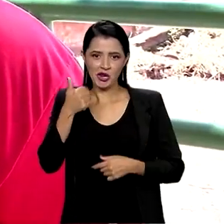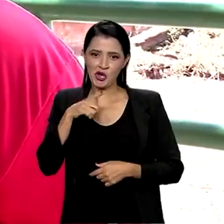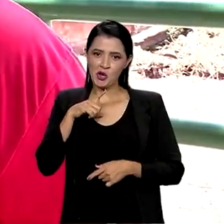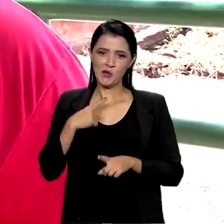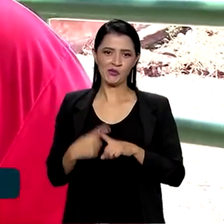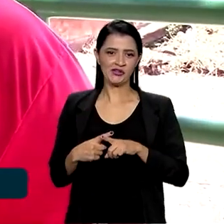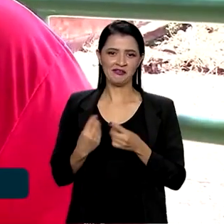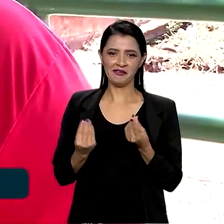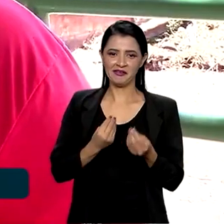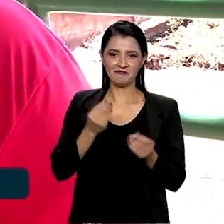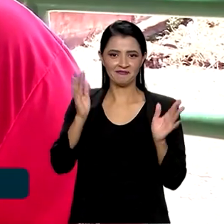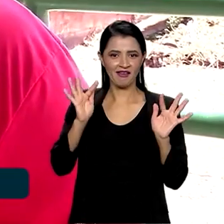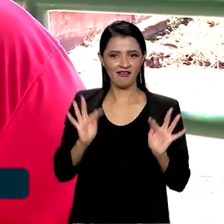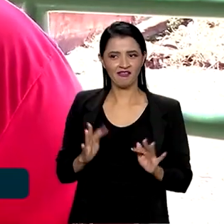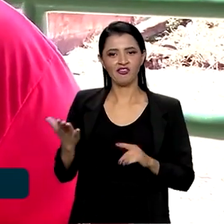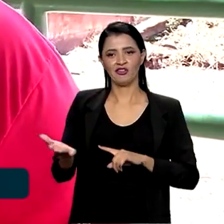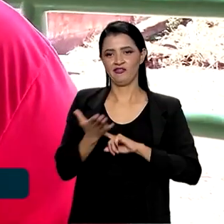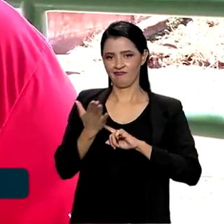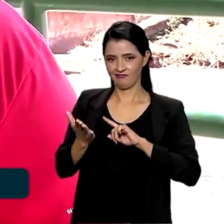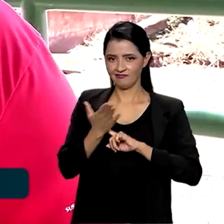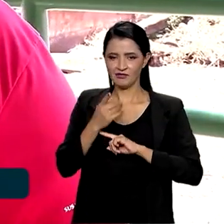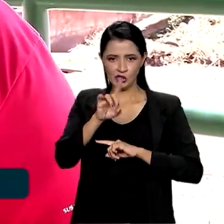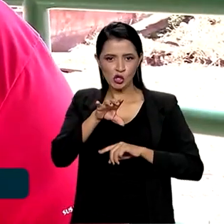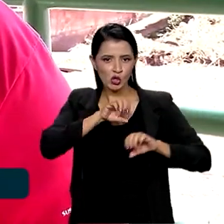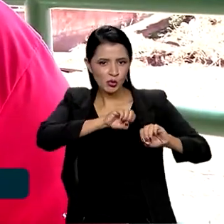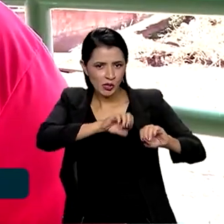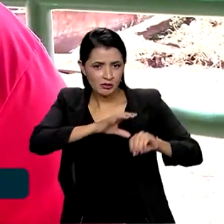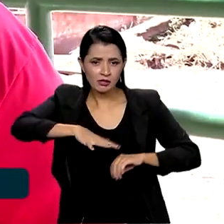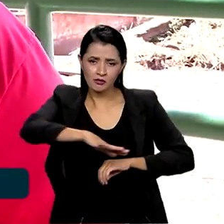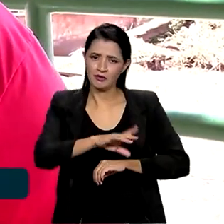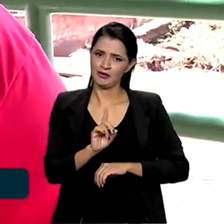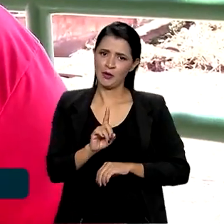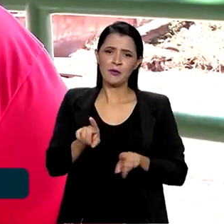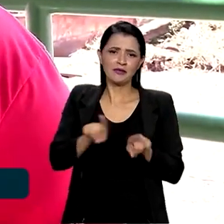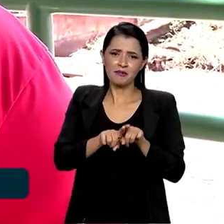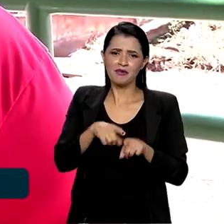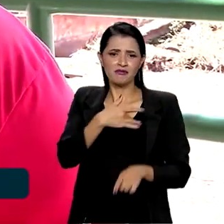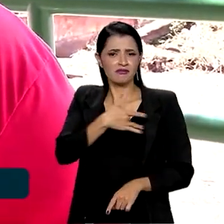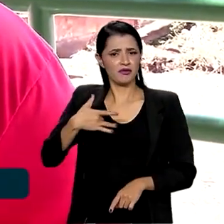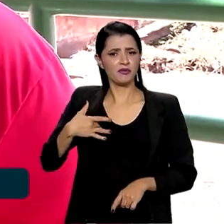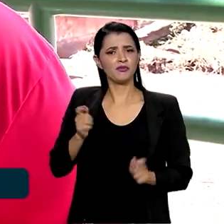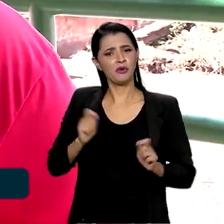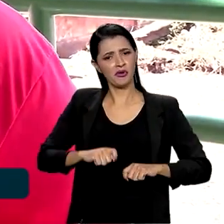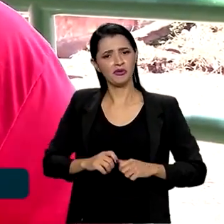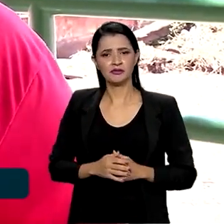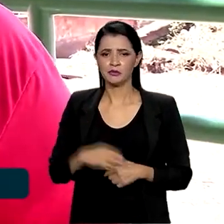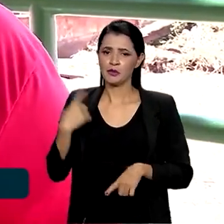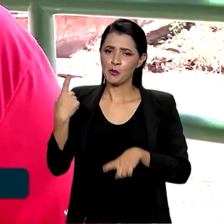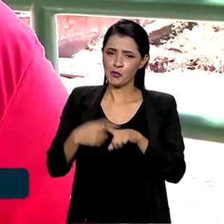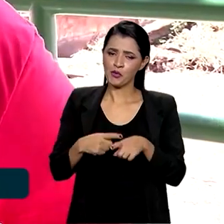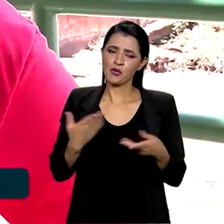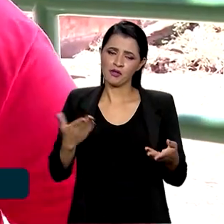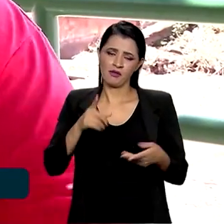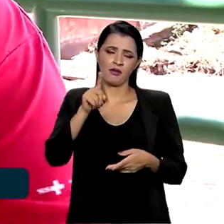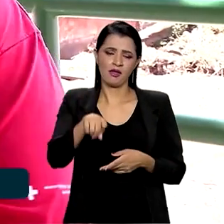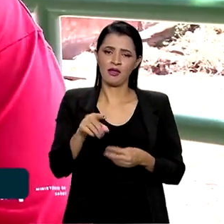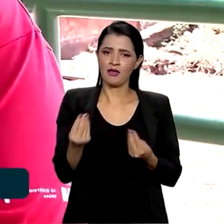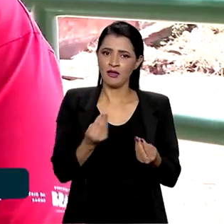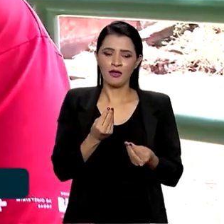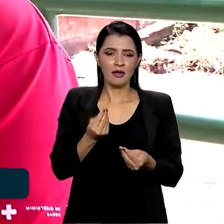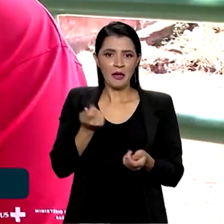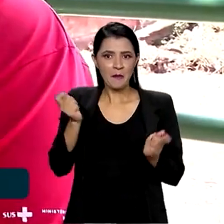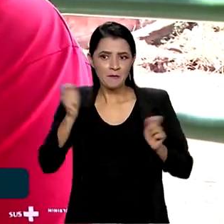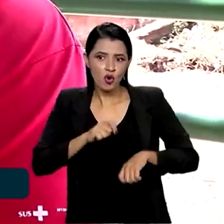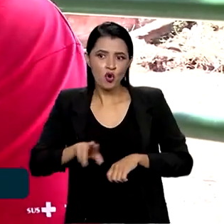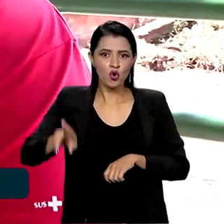Porque ela vai ajudar bastante, não só para a educação, quanto para a saúde. Porque aí é um gargalo que a